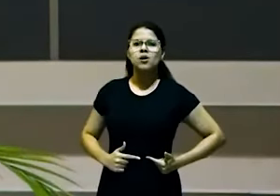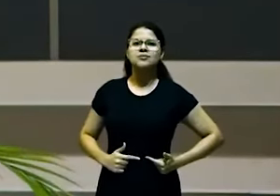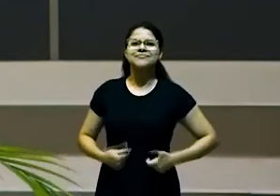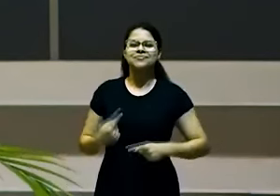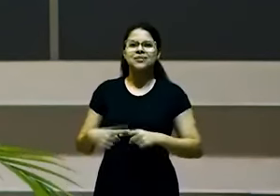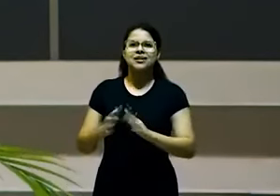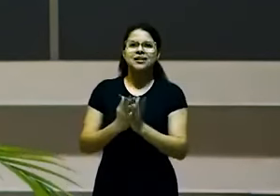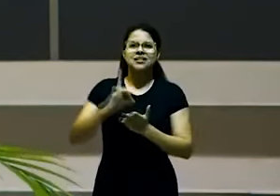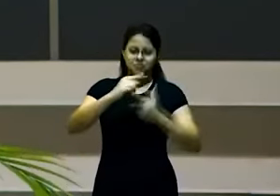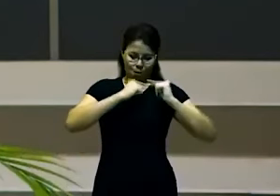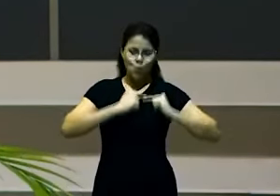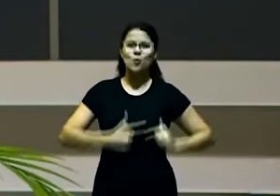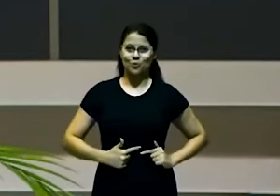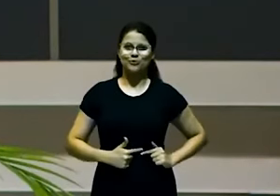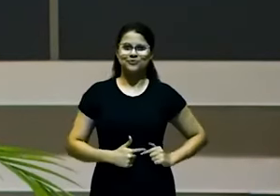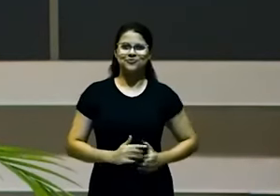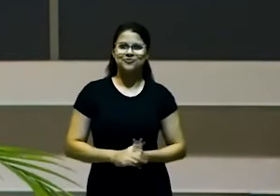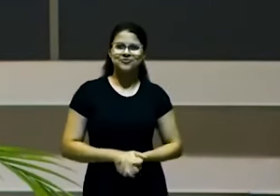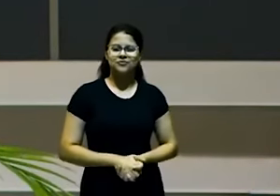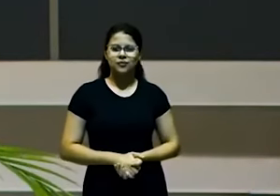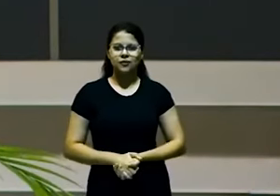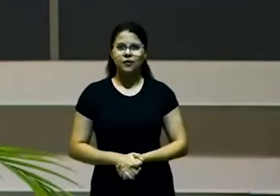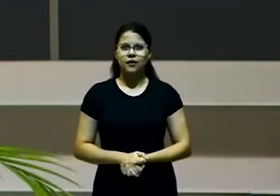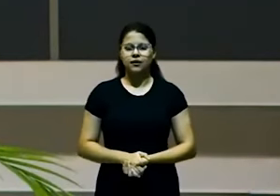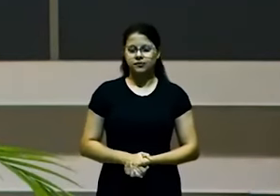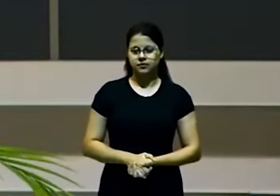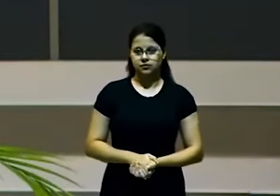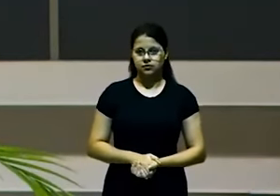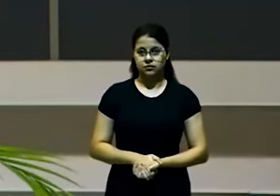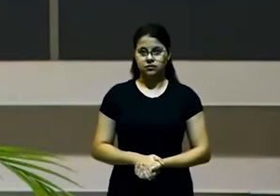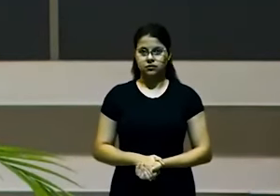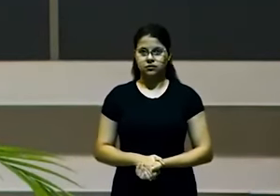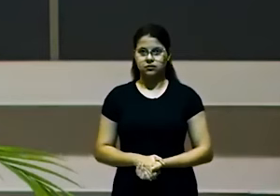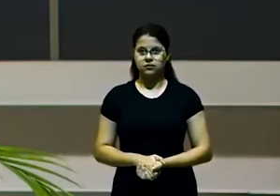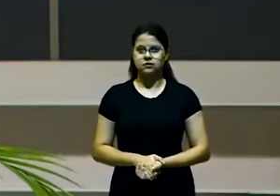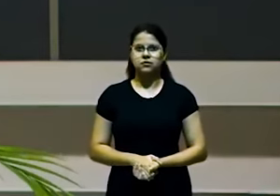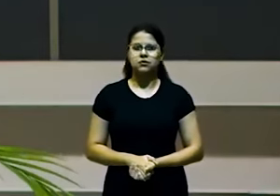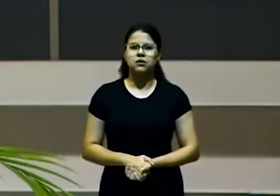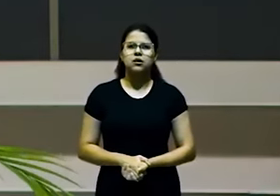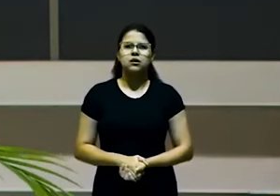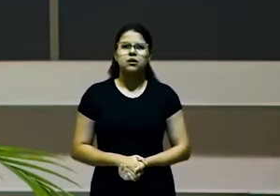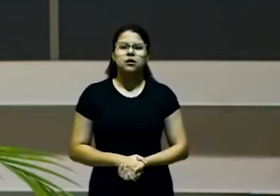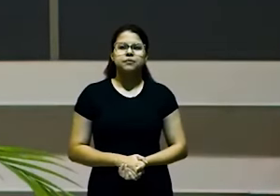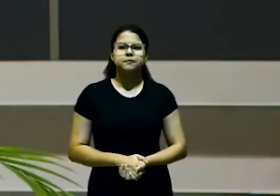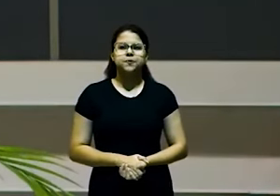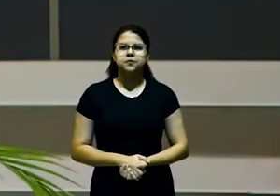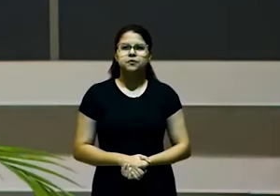mand G lava suia alelas aleluia Jesus naquele